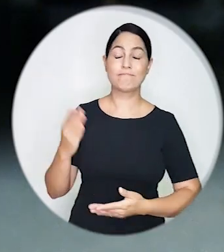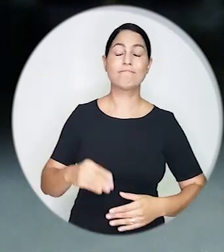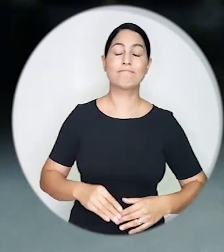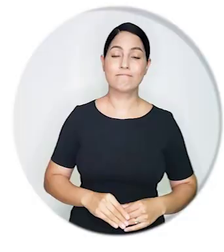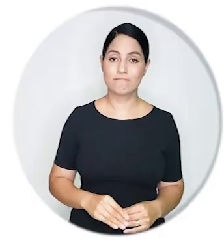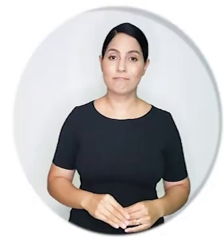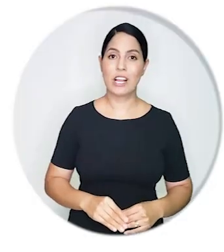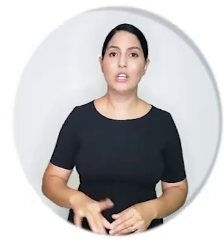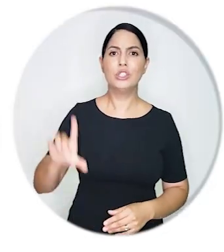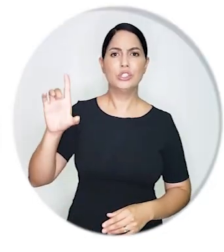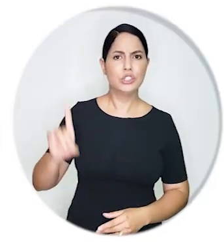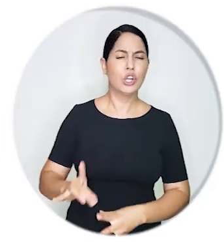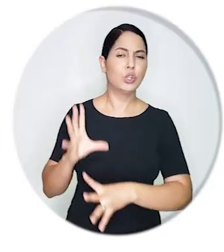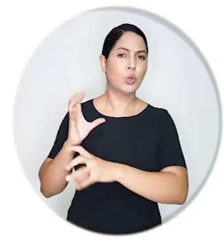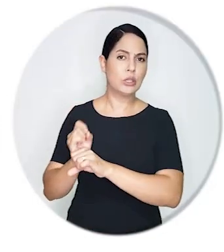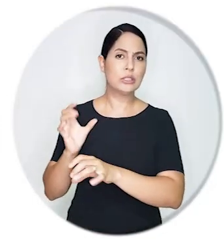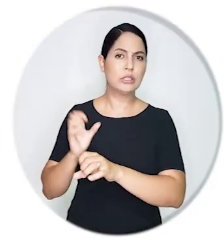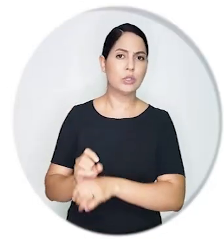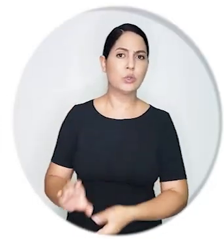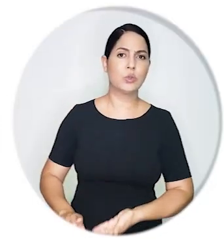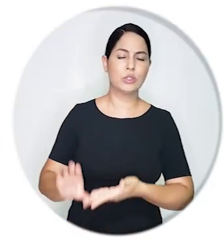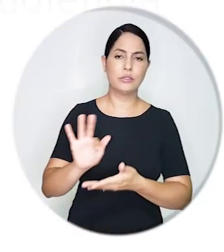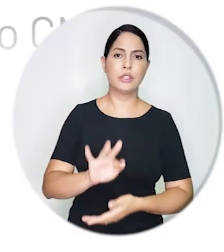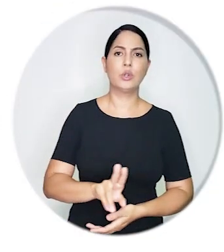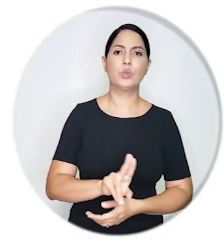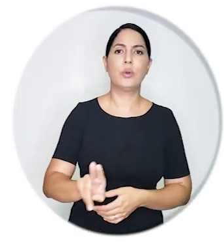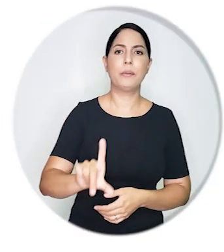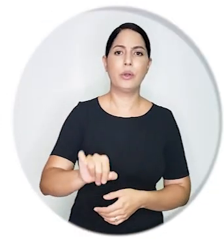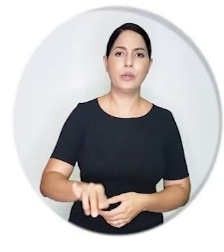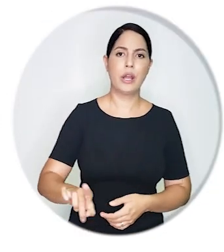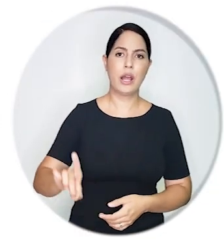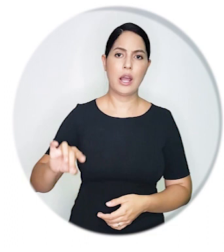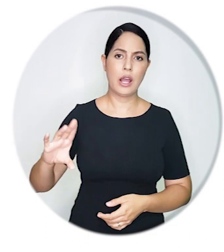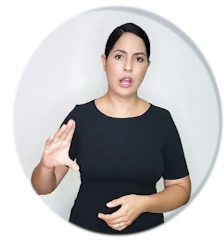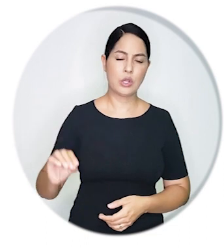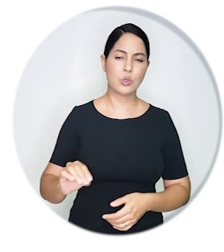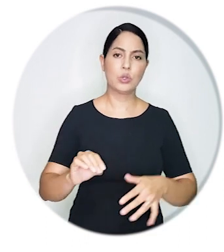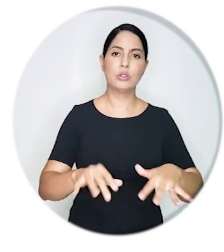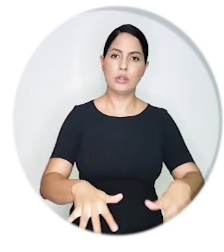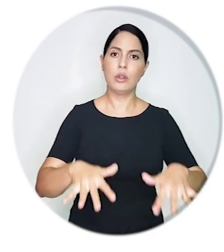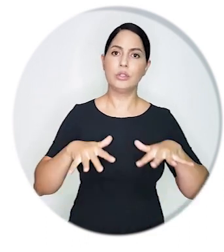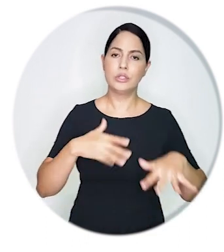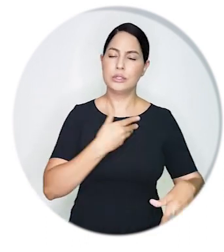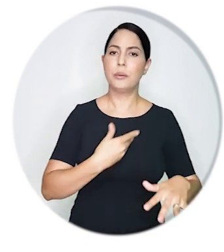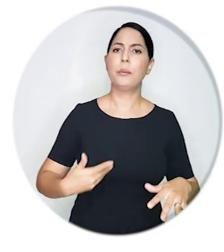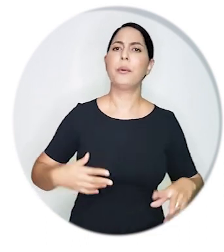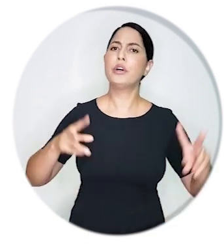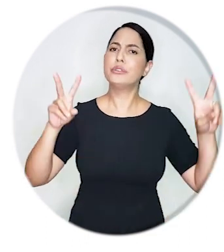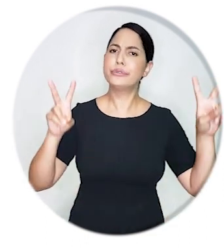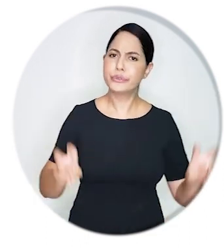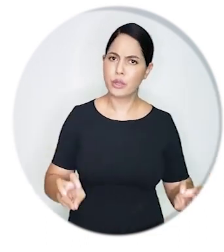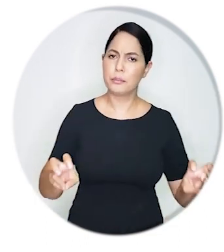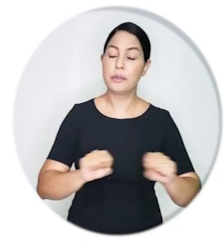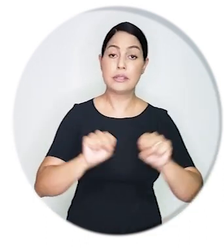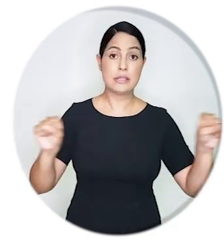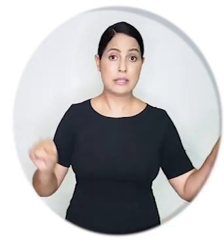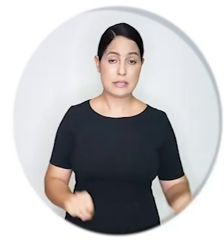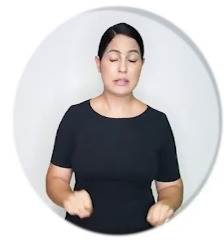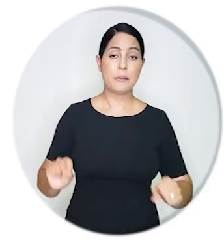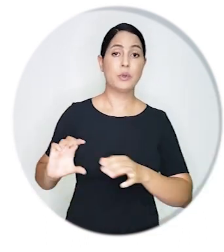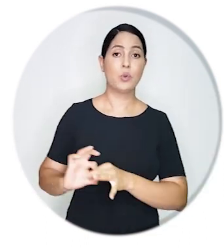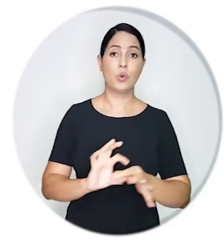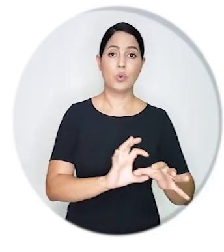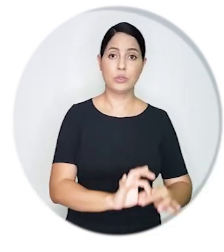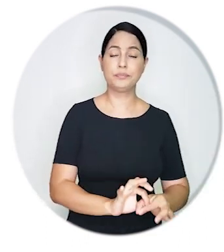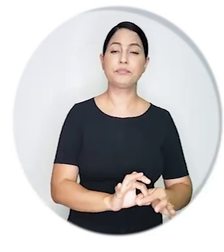última semana. O diretor-tesoureiro do Conselho Federal da OAB, Leonardo Campos, esteve presente na audiência pública sobre o Sistema